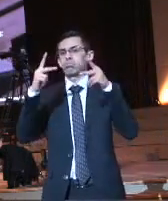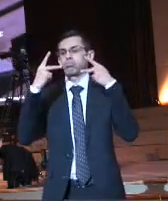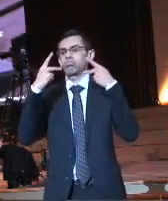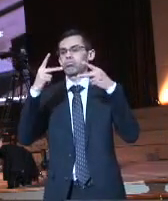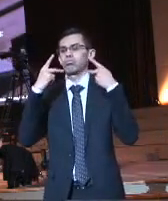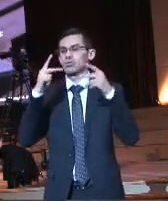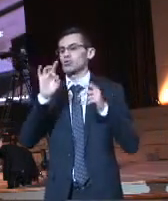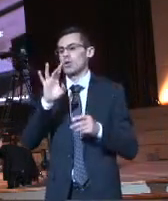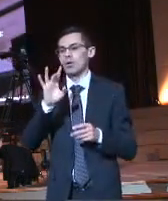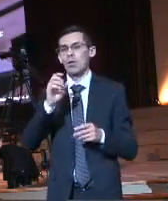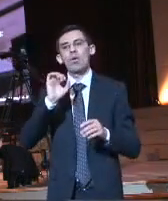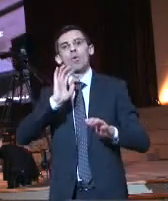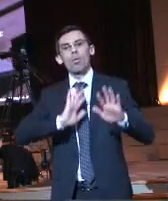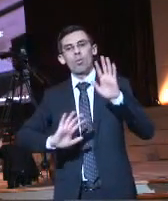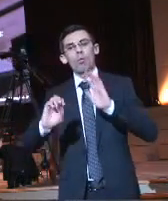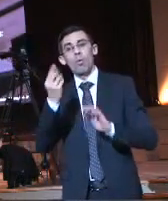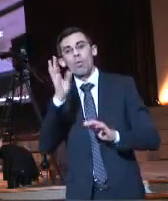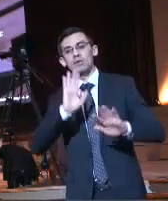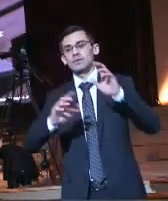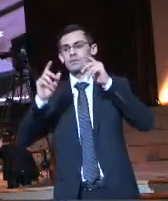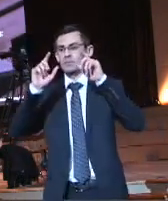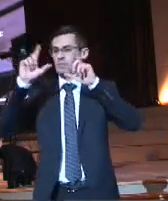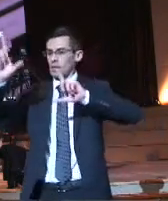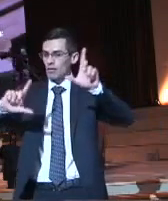ou ouvir pela televisão uma mensagem.